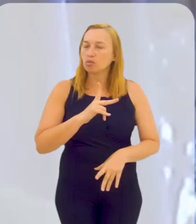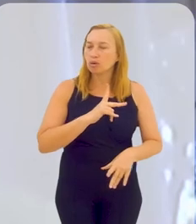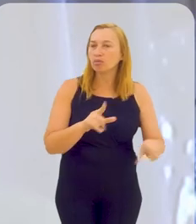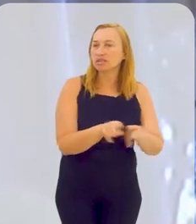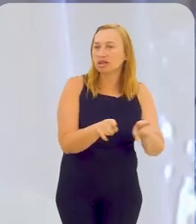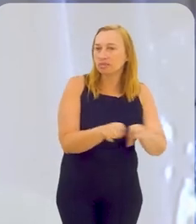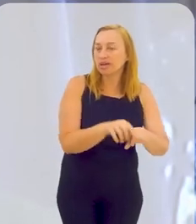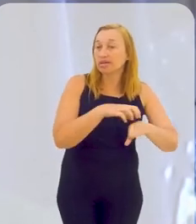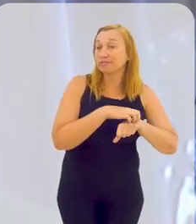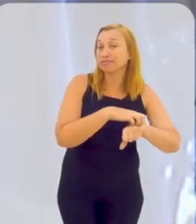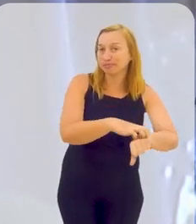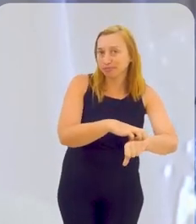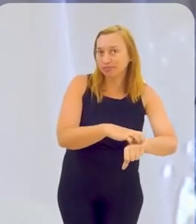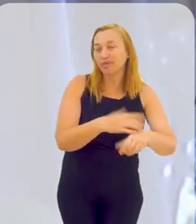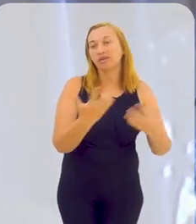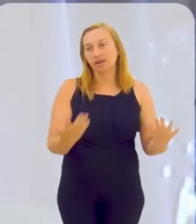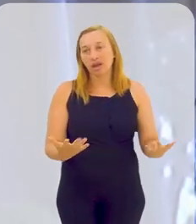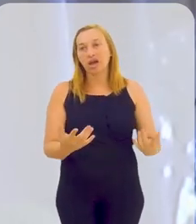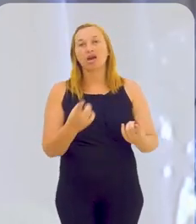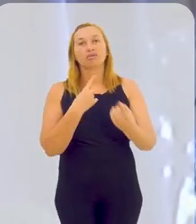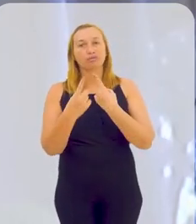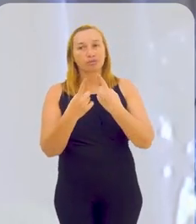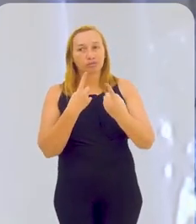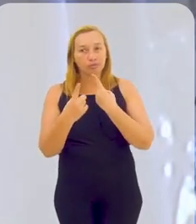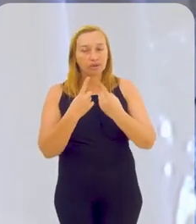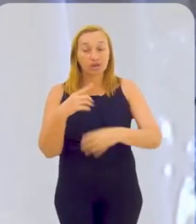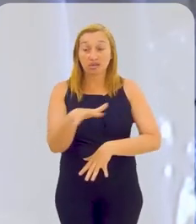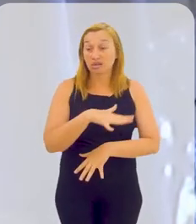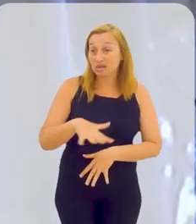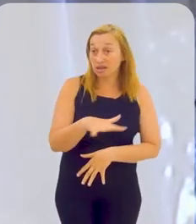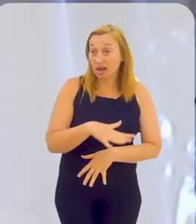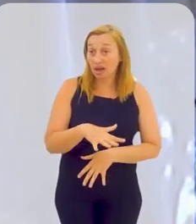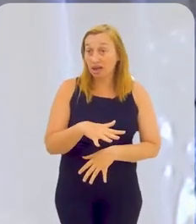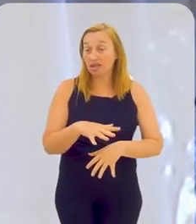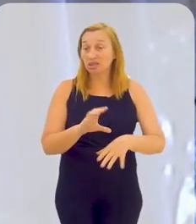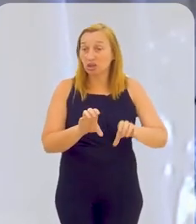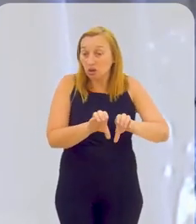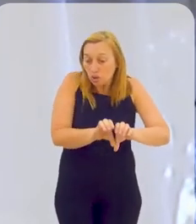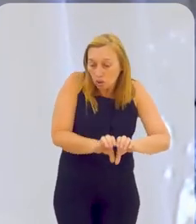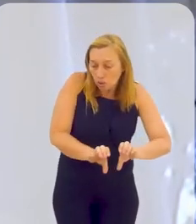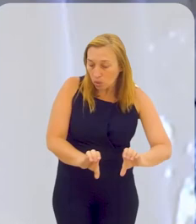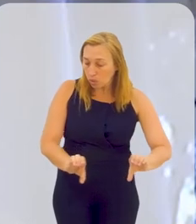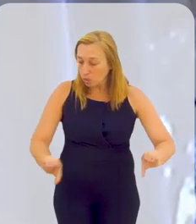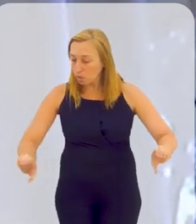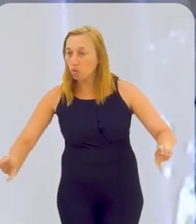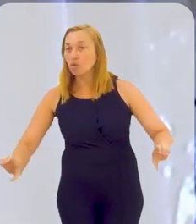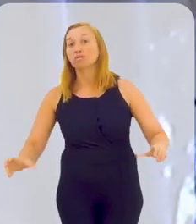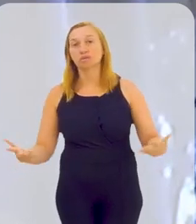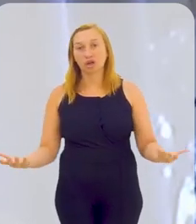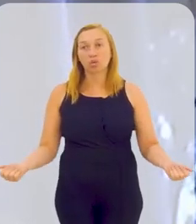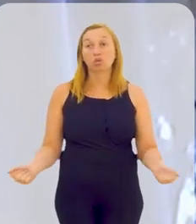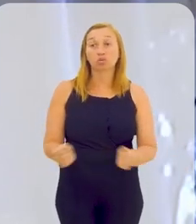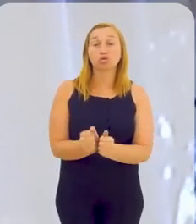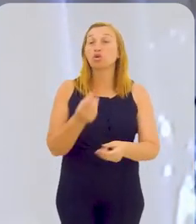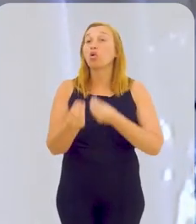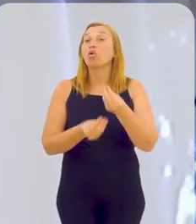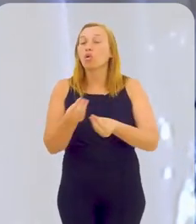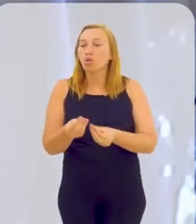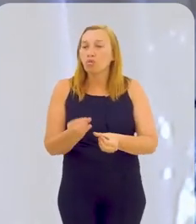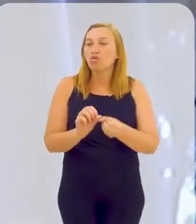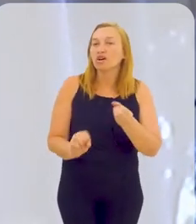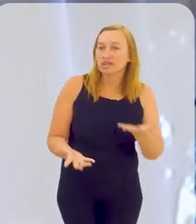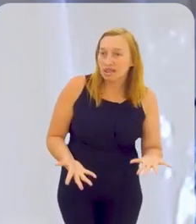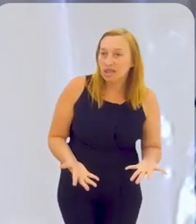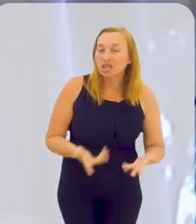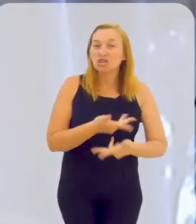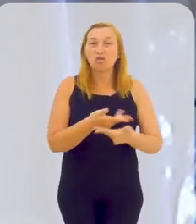de transporte, porque acaba que as vias públicas são as áreas onde são assentadas as tubulações, né? E aí tem que ter uma estratégia conjunta de como